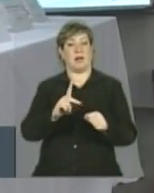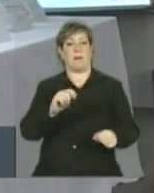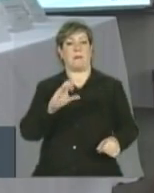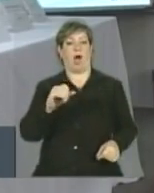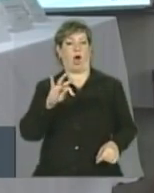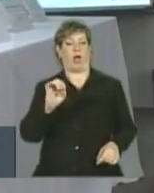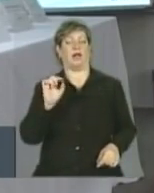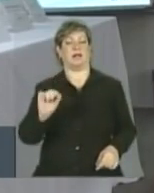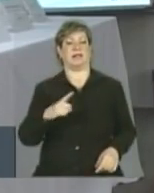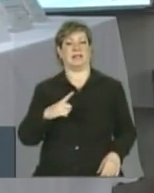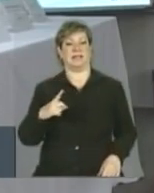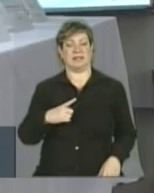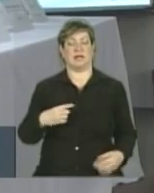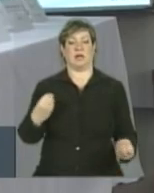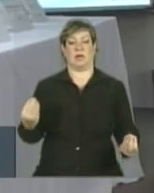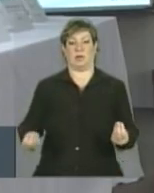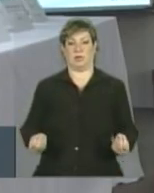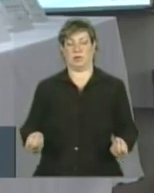um pacote talvez não seja